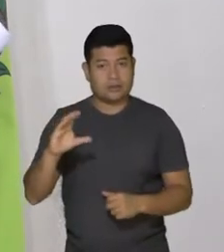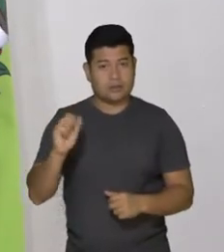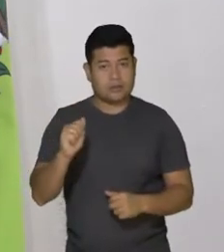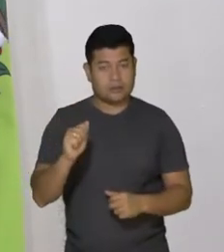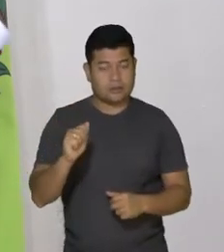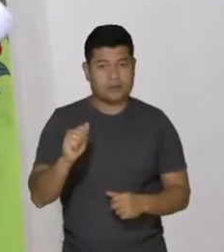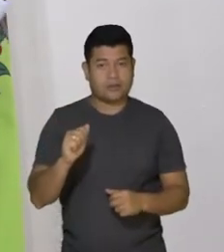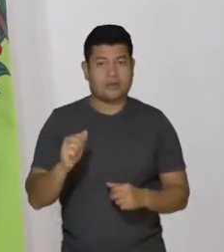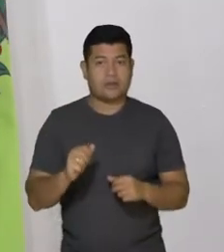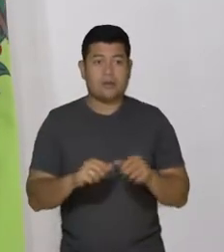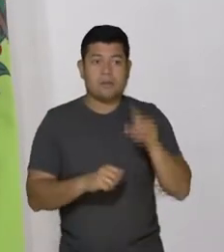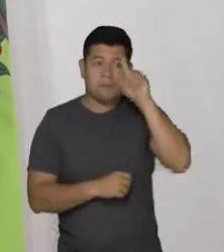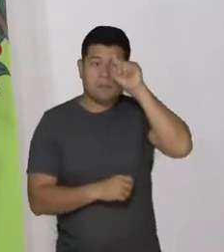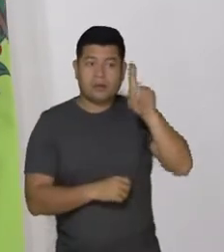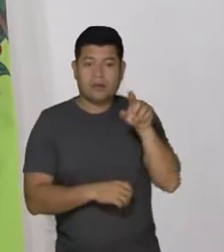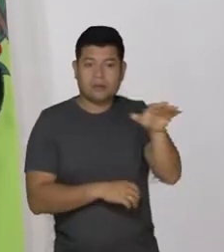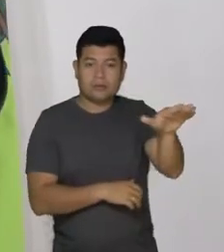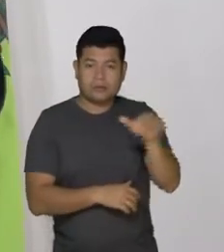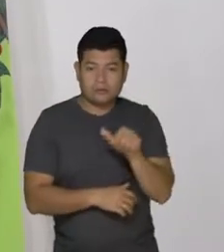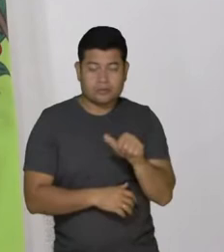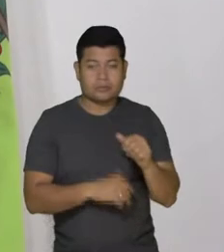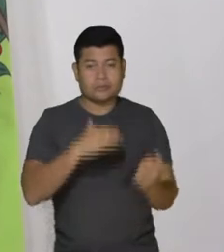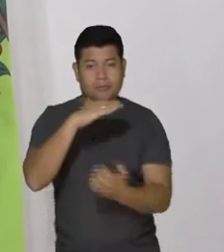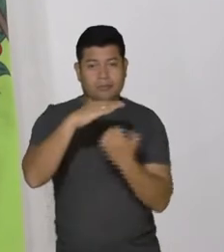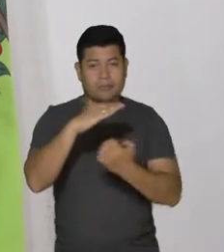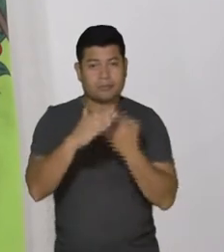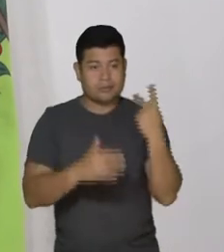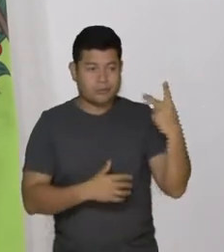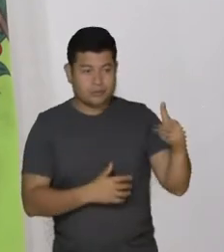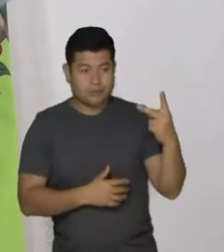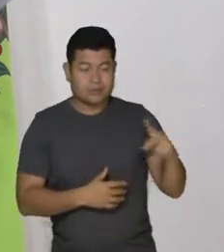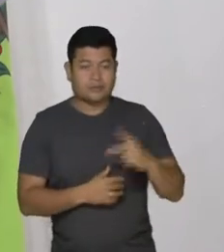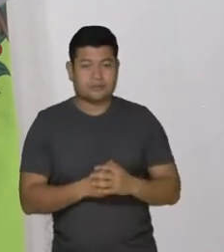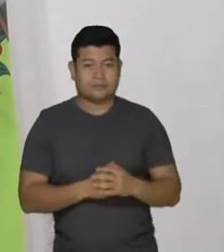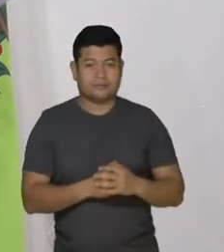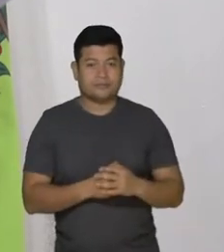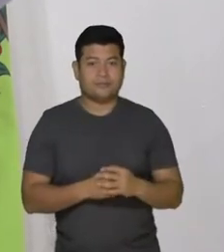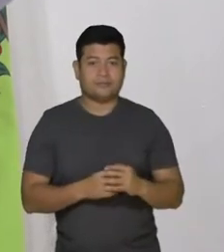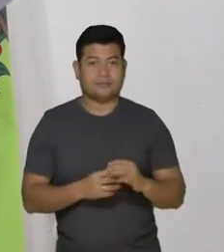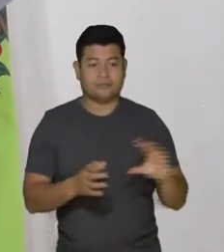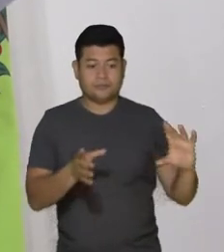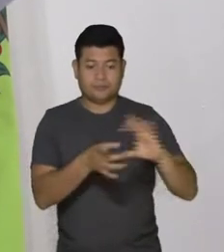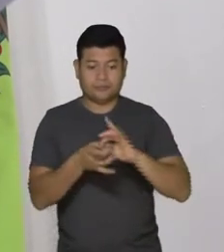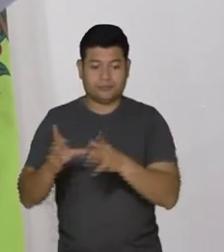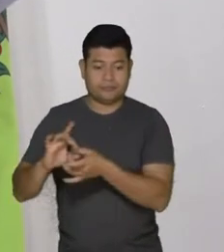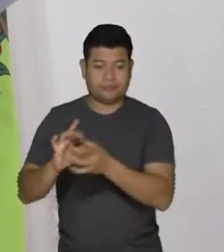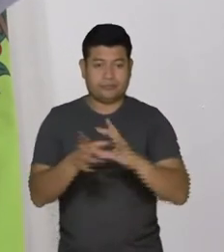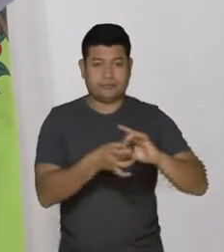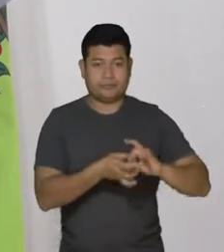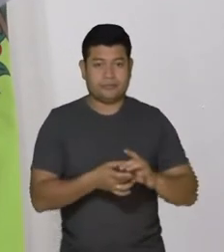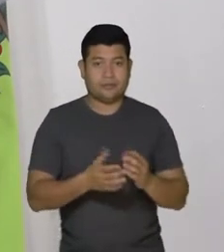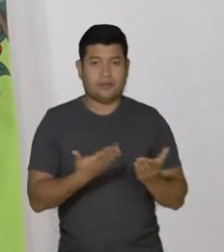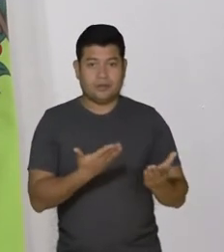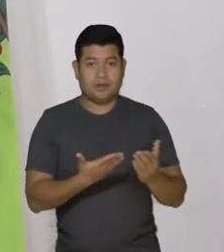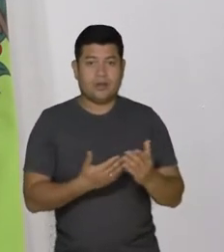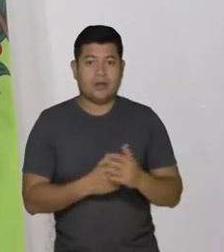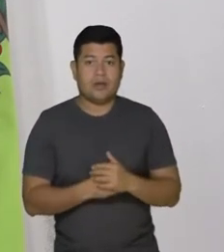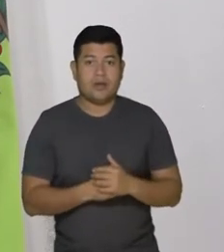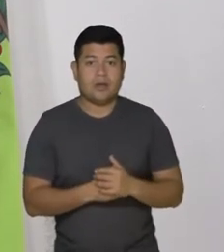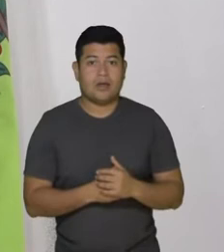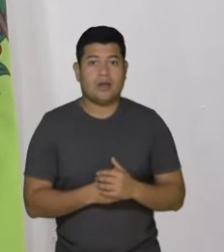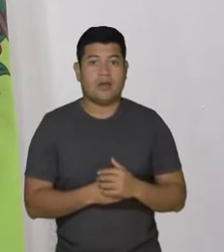contratar a empresa do cara sambarilove foi denominada a ser uma tecnologia foram